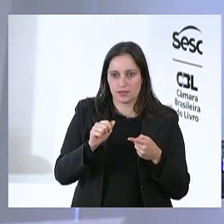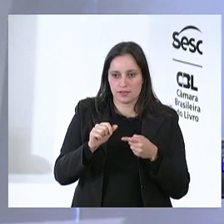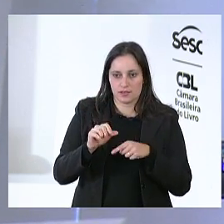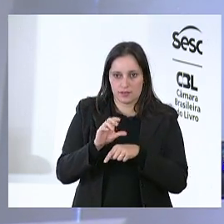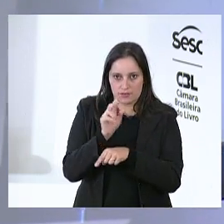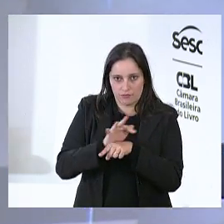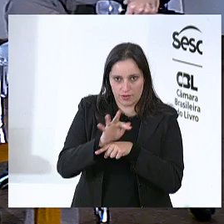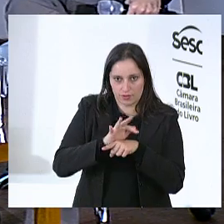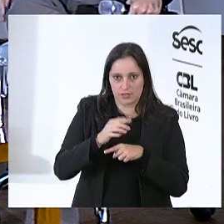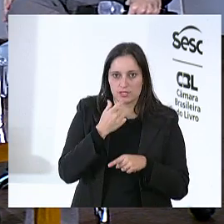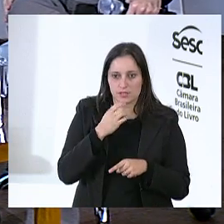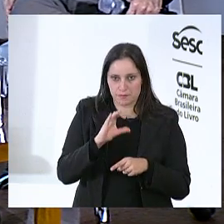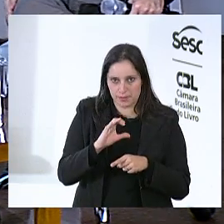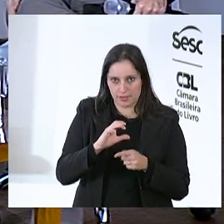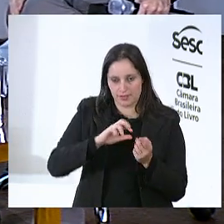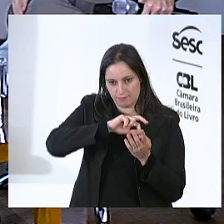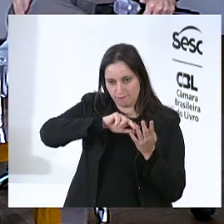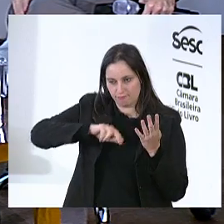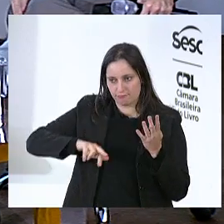todos um bom debate.